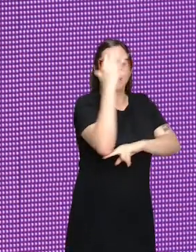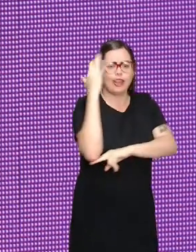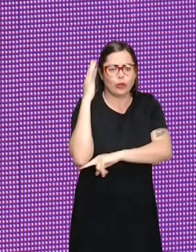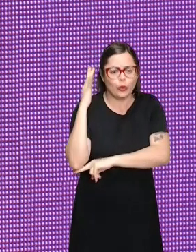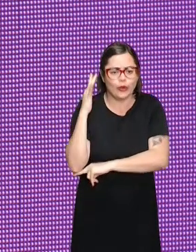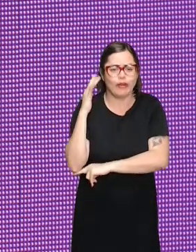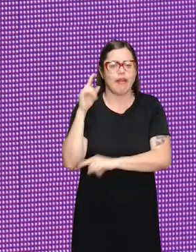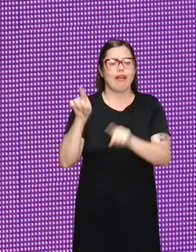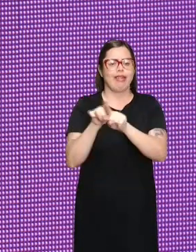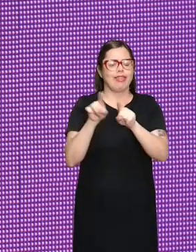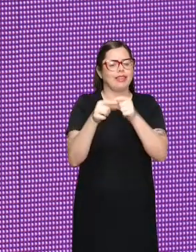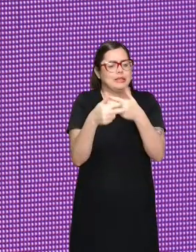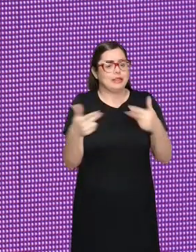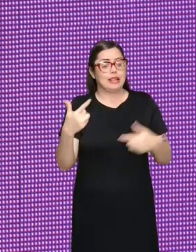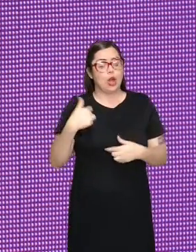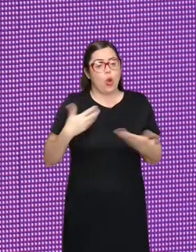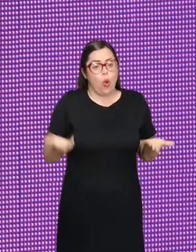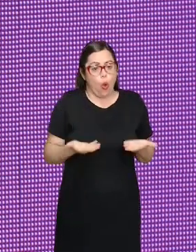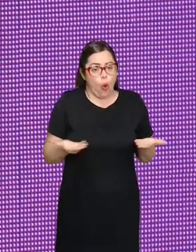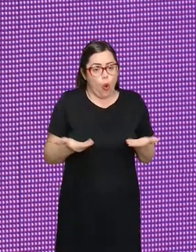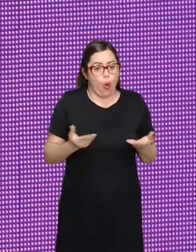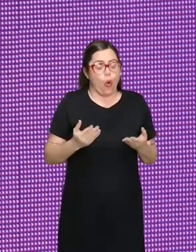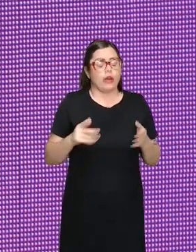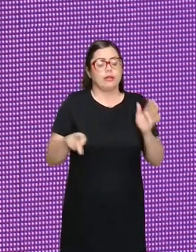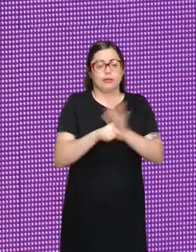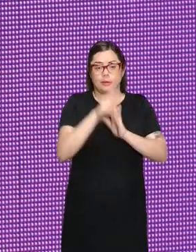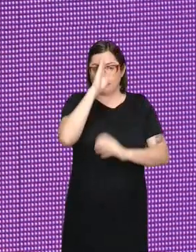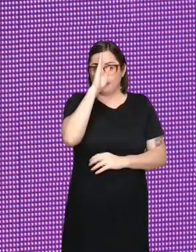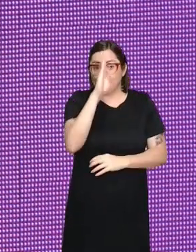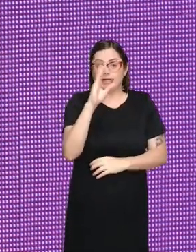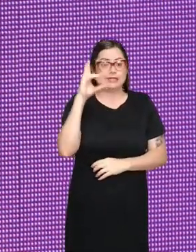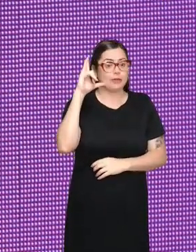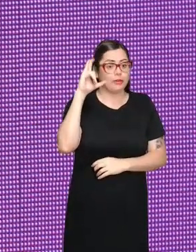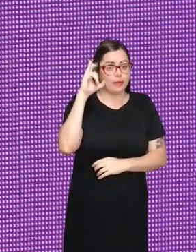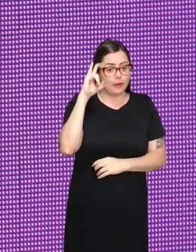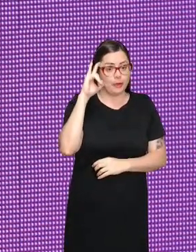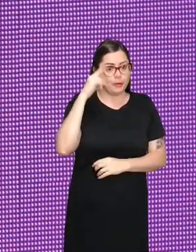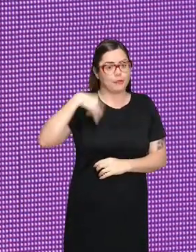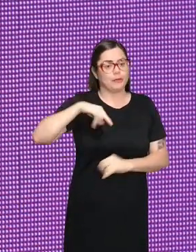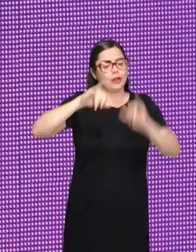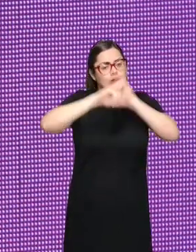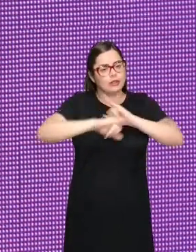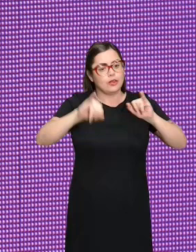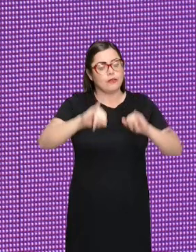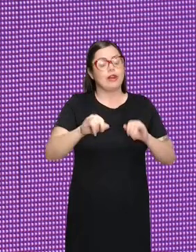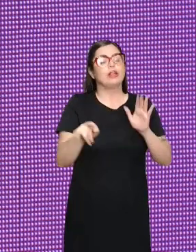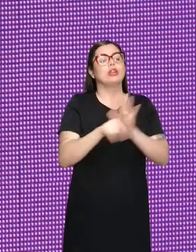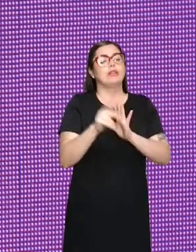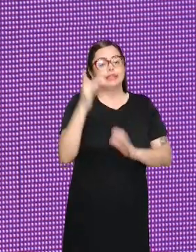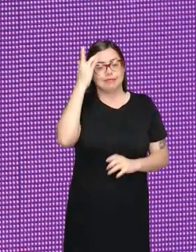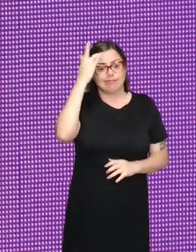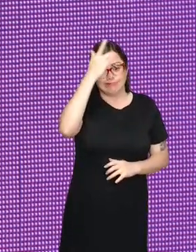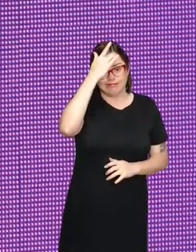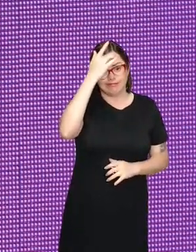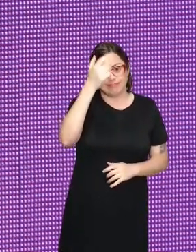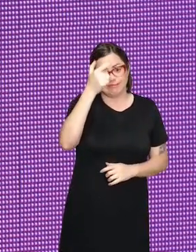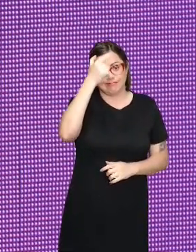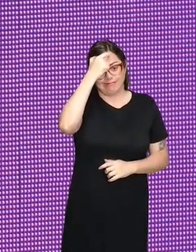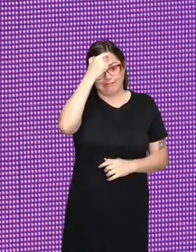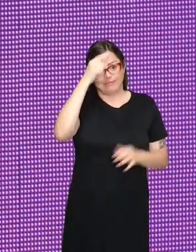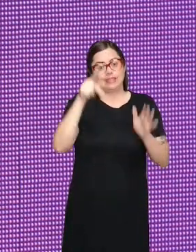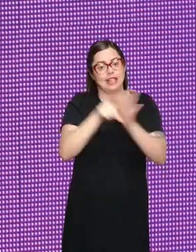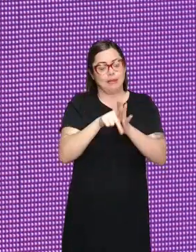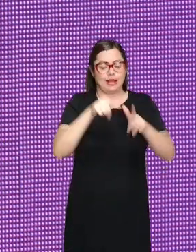hoje, nas minhas redes sociais, principalmente no Instagram, que é Carvalhando, eu falo muito sobre saúde mental, eu falo sobre mercado de trabalho, eu falo